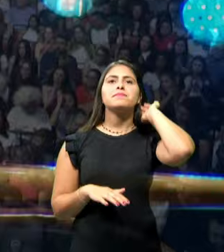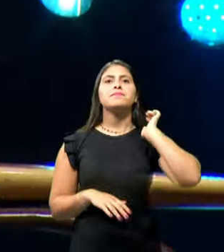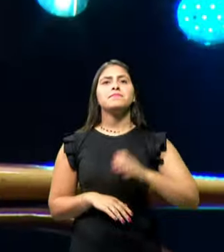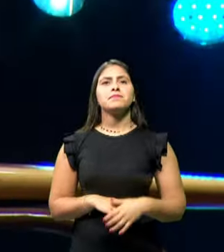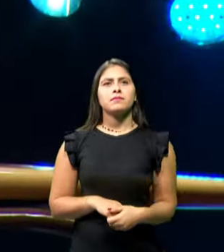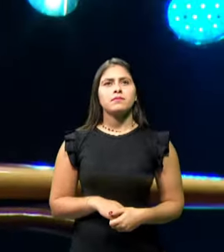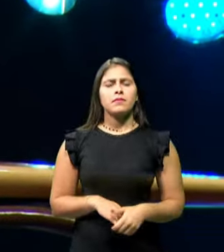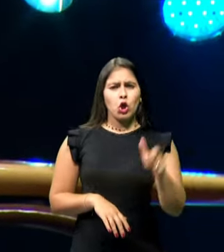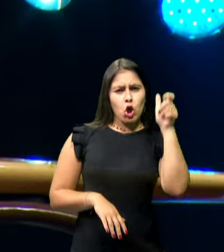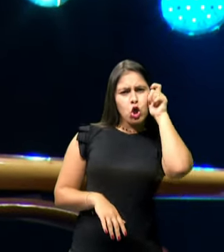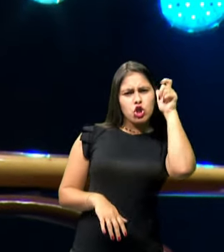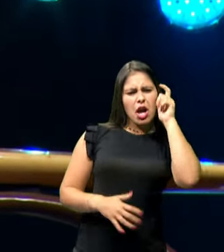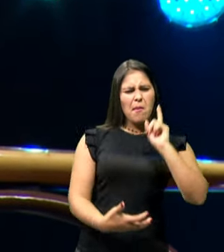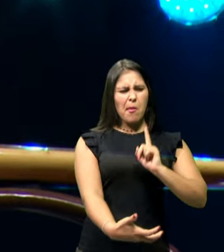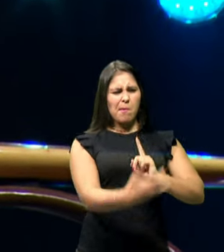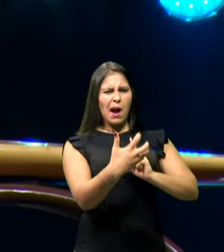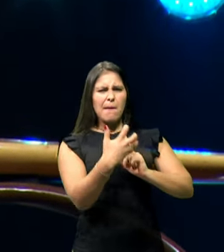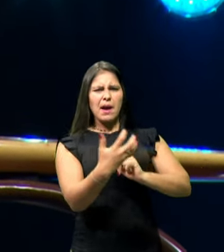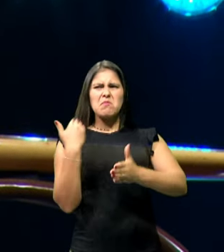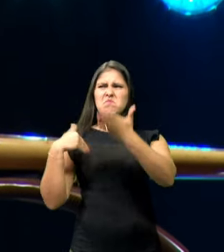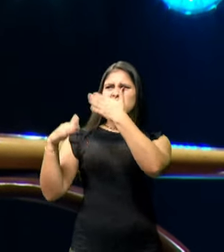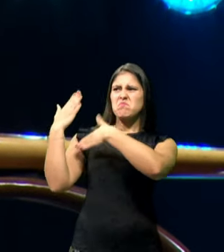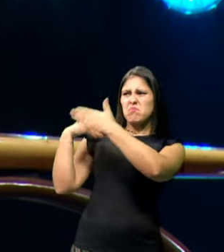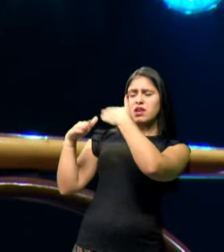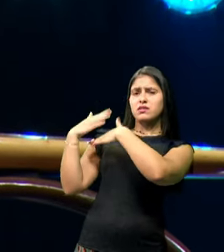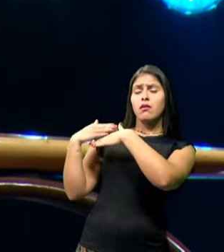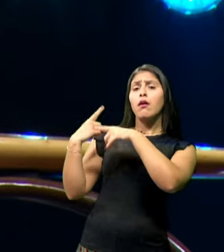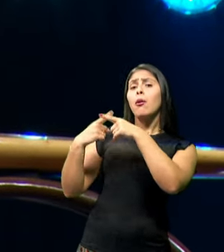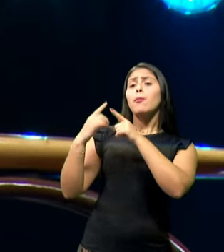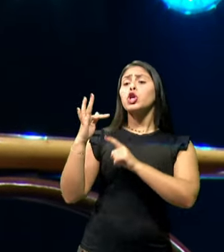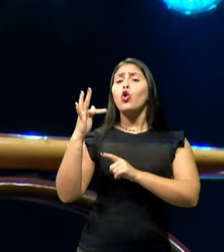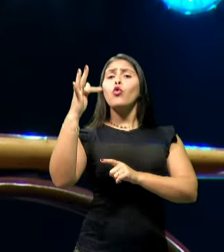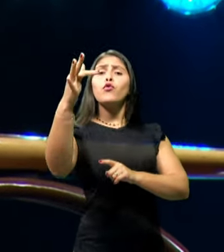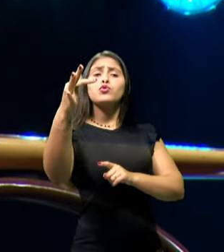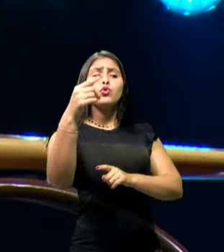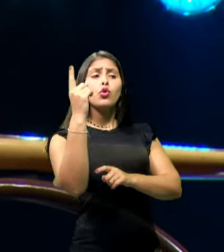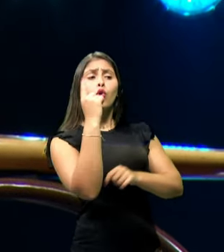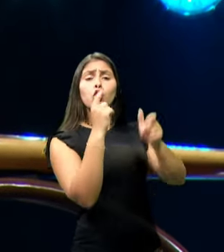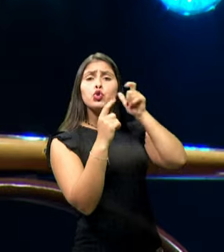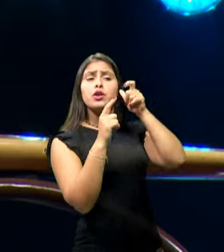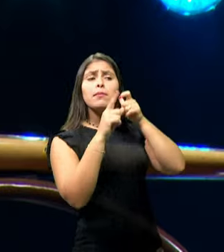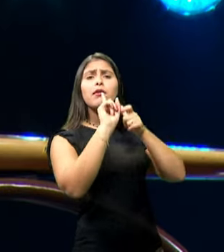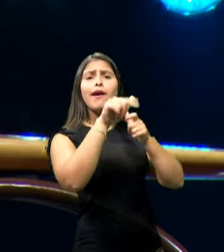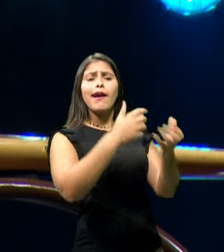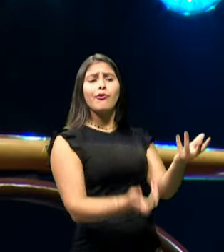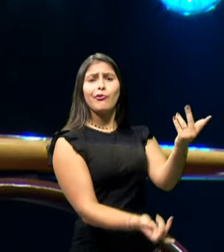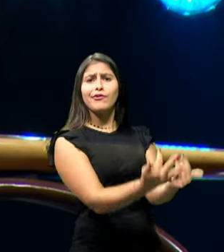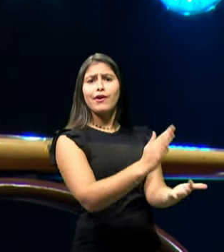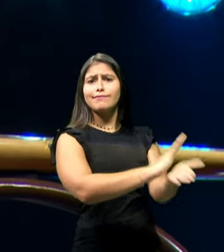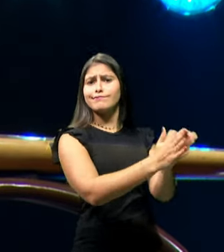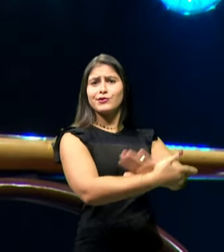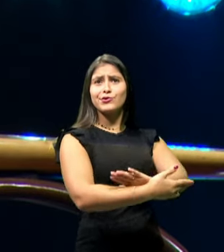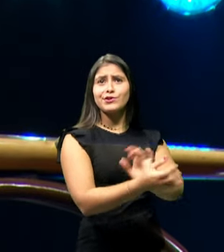Sabe por que o diabo trabalha no teu passado? Porque o futuro dele já está determinado, é um inferno.